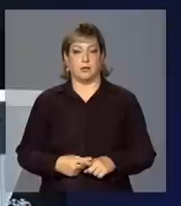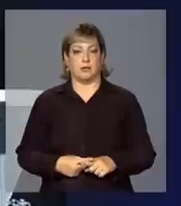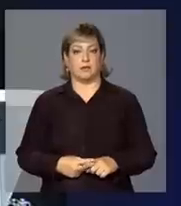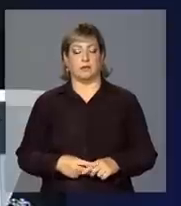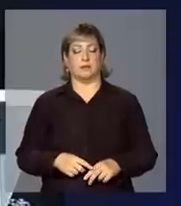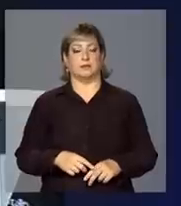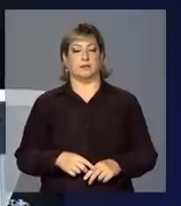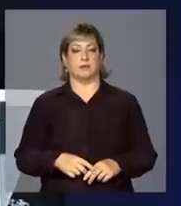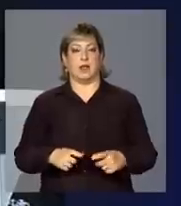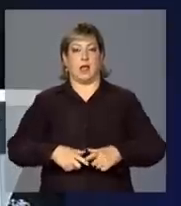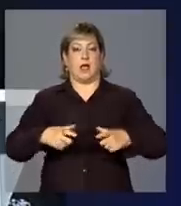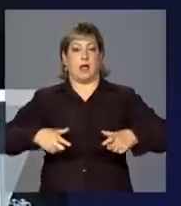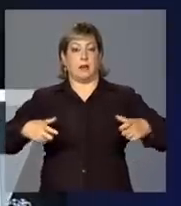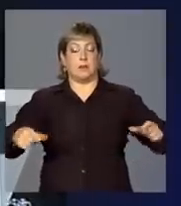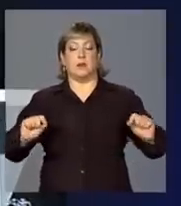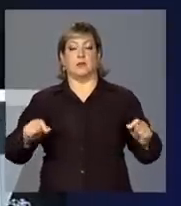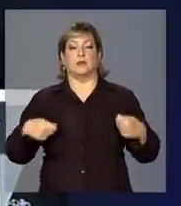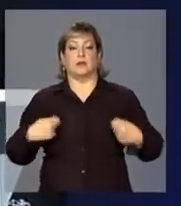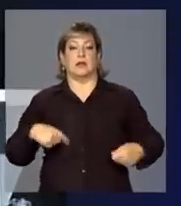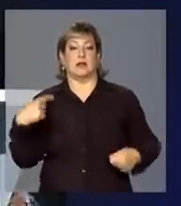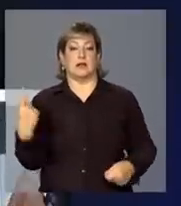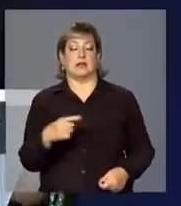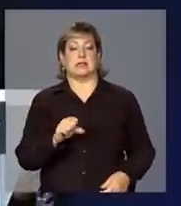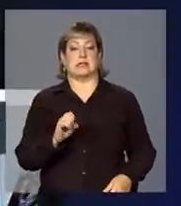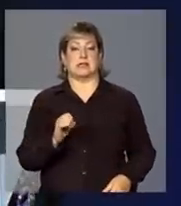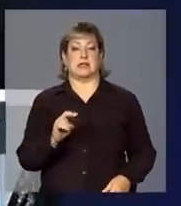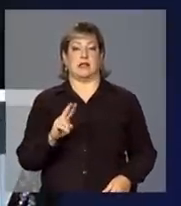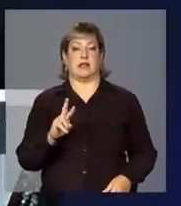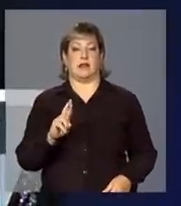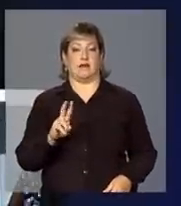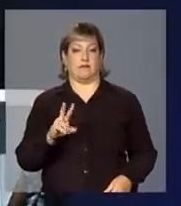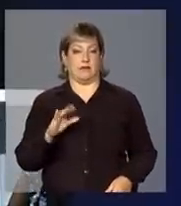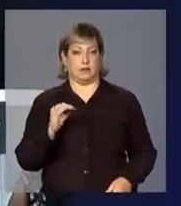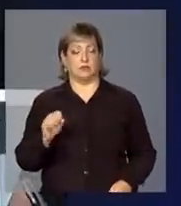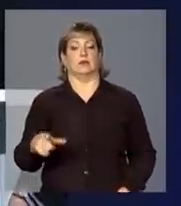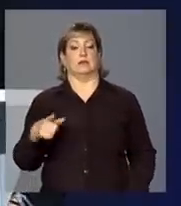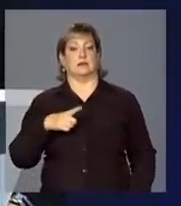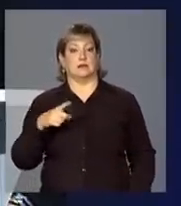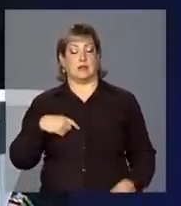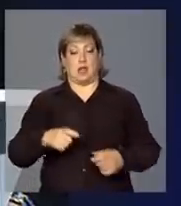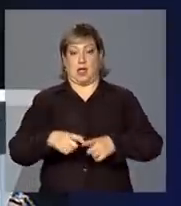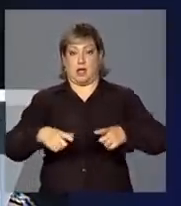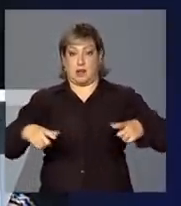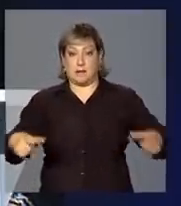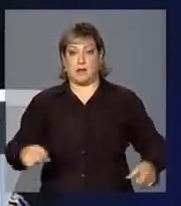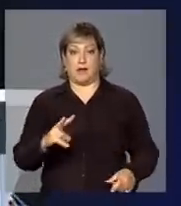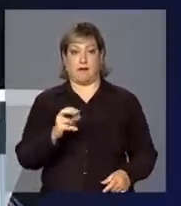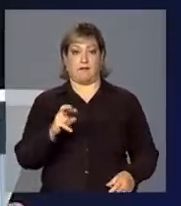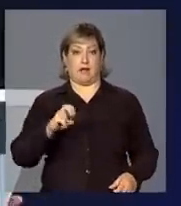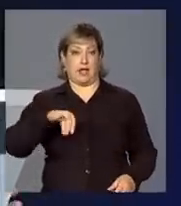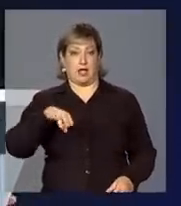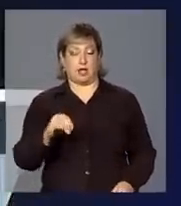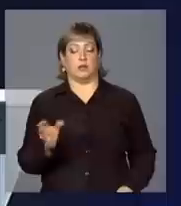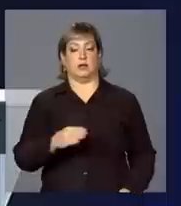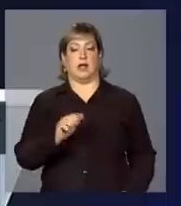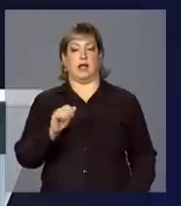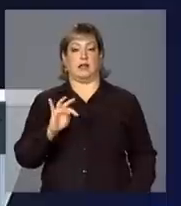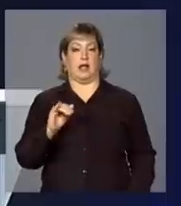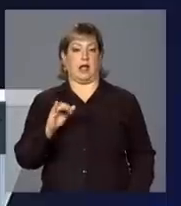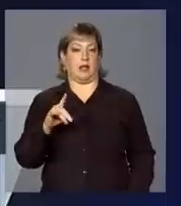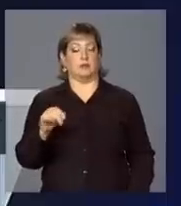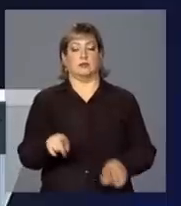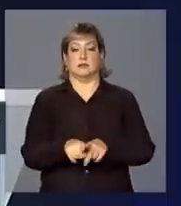da ampliação da demanda por serviços. Ela amplia o comércio, o varejo atacado, ela mostra